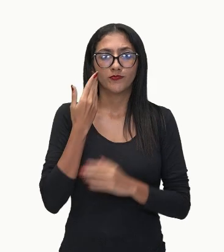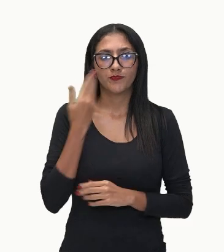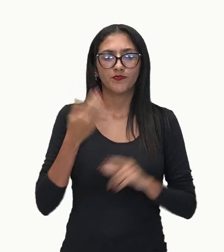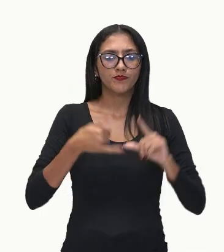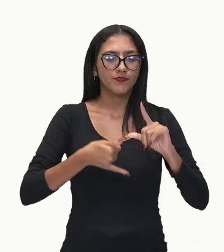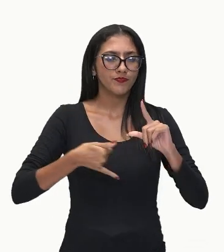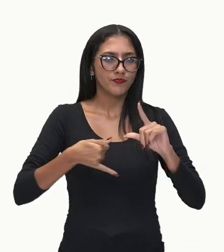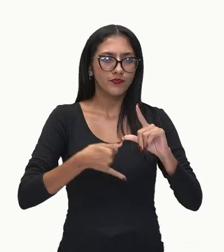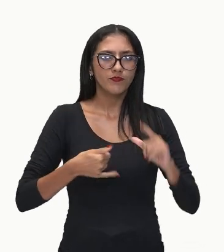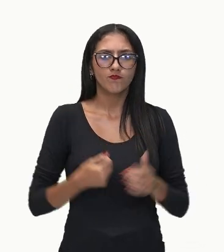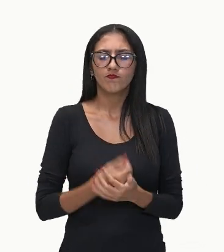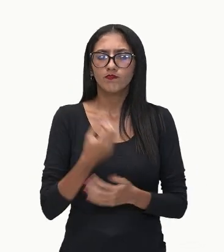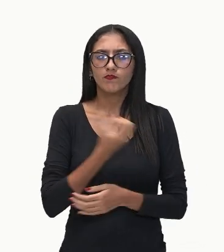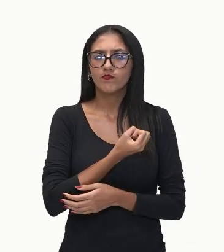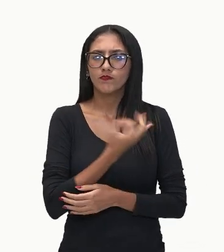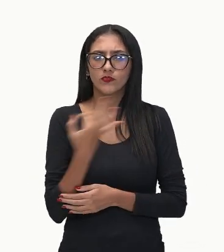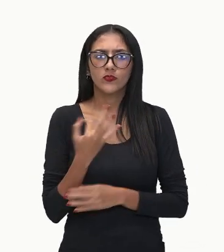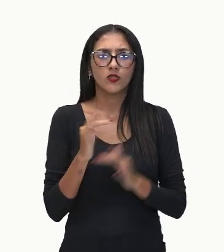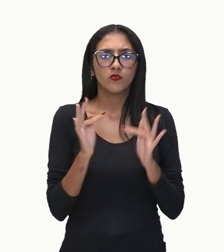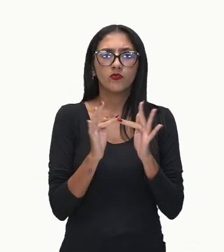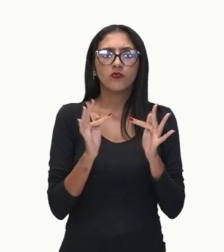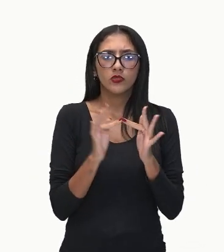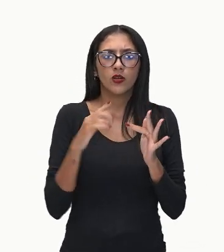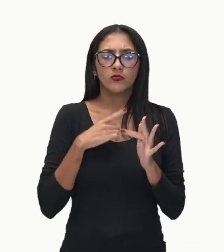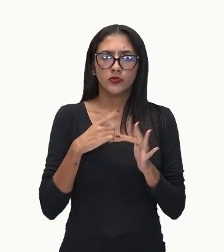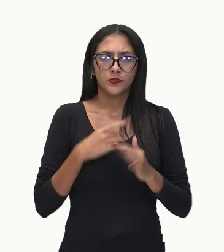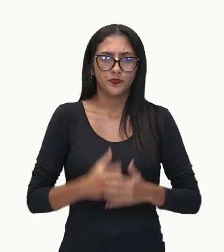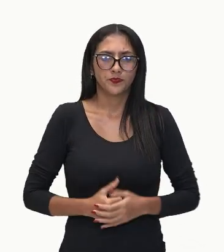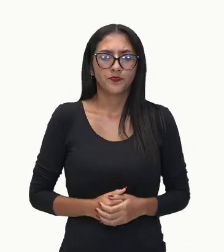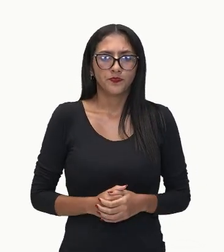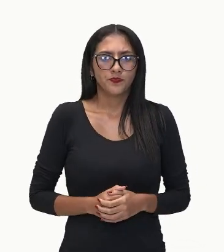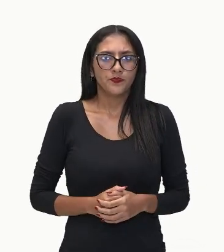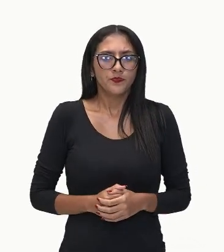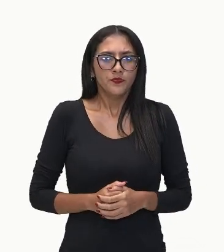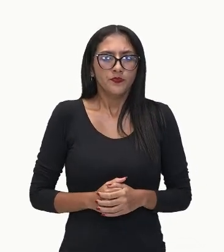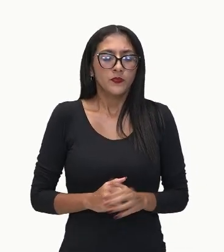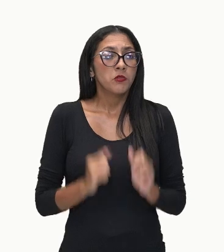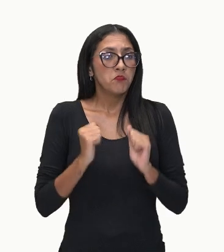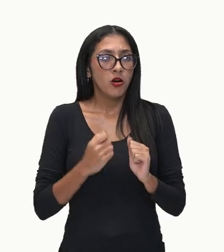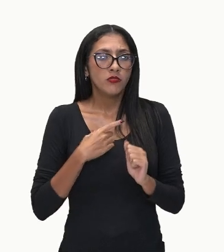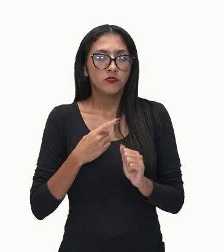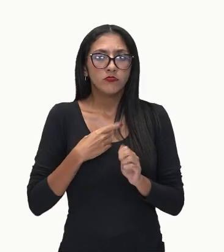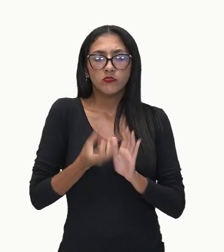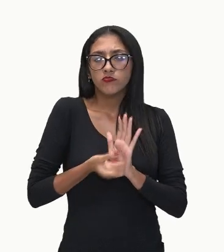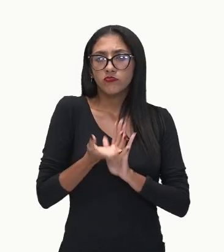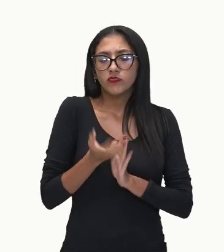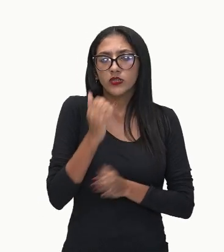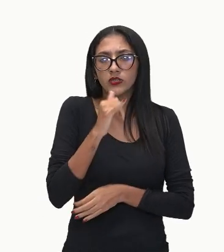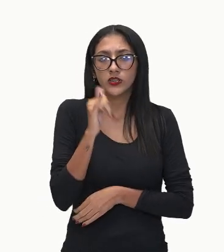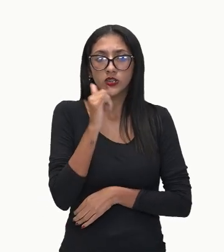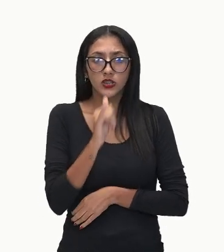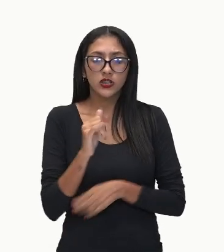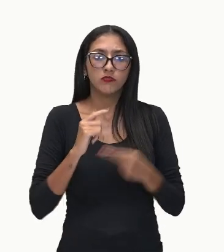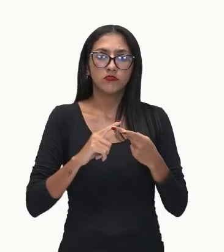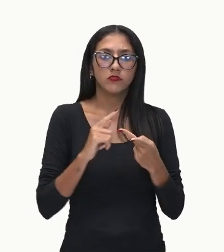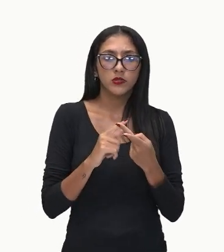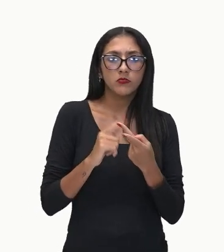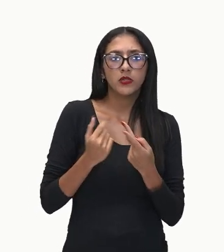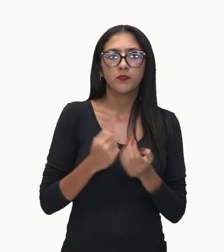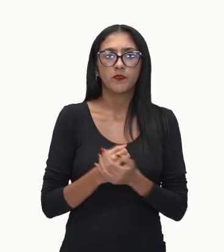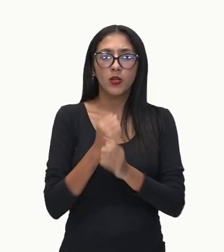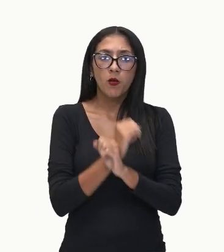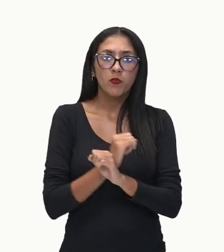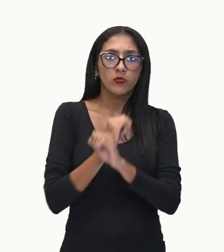quantas funções, né, eu tenho aqui, ó. Os lipídios servem como fonte de energia, isolante